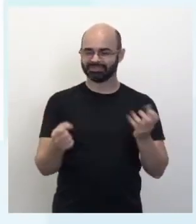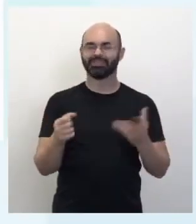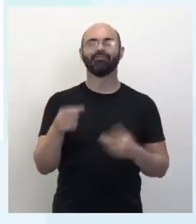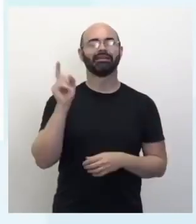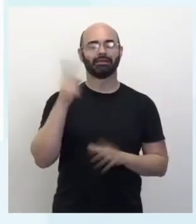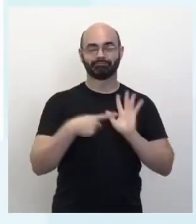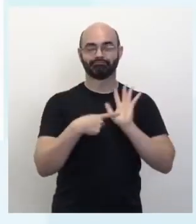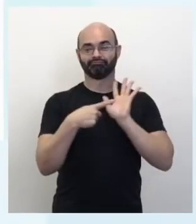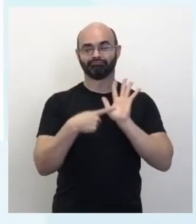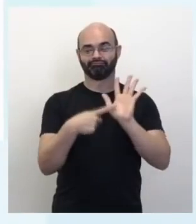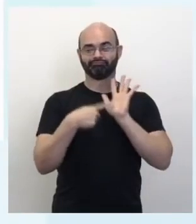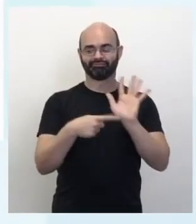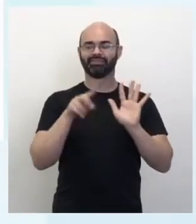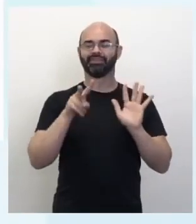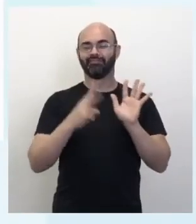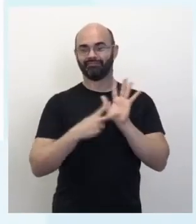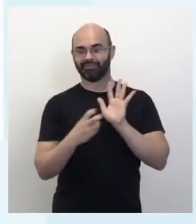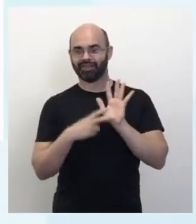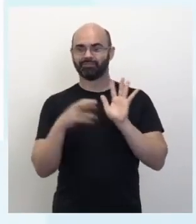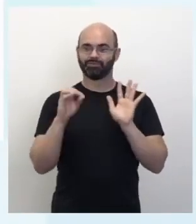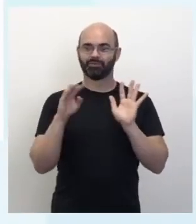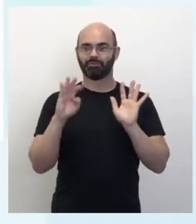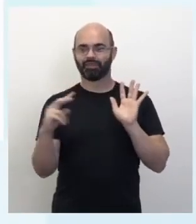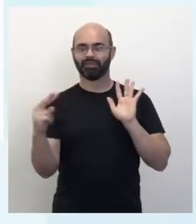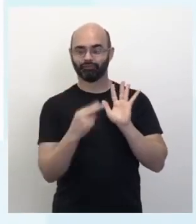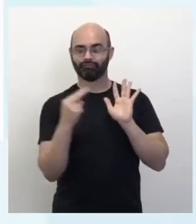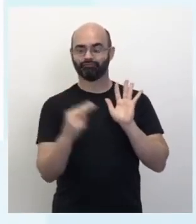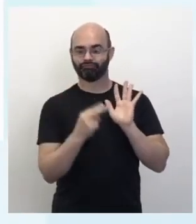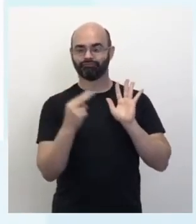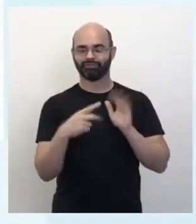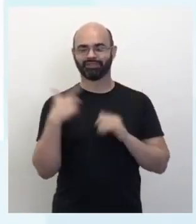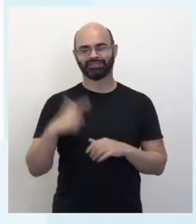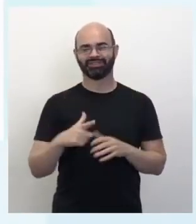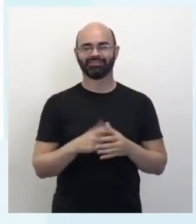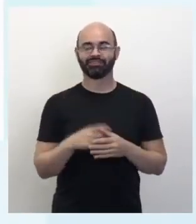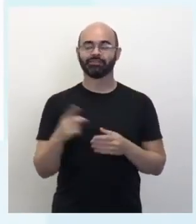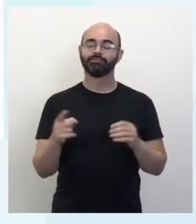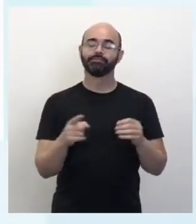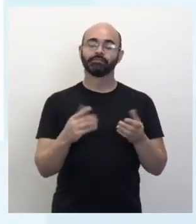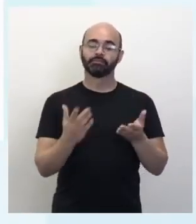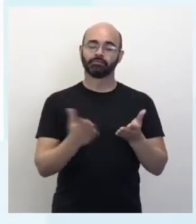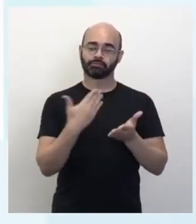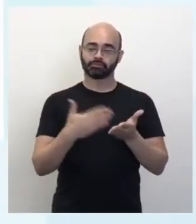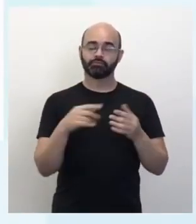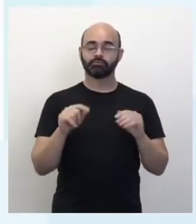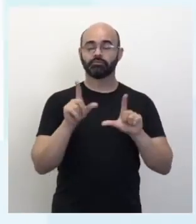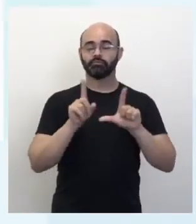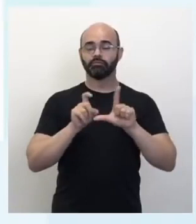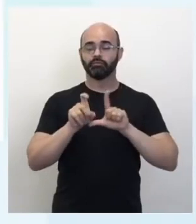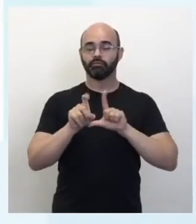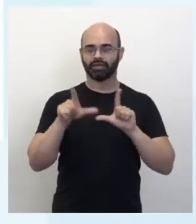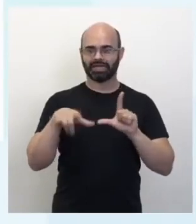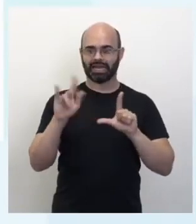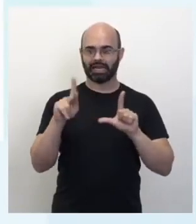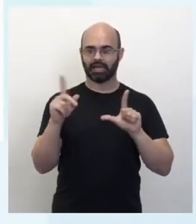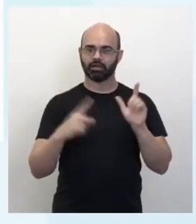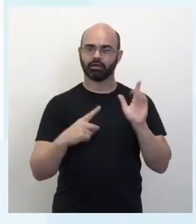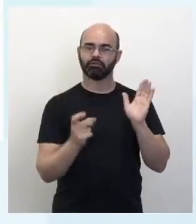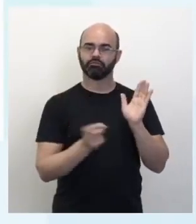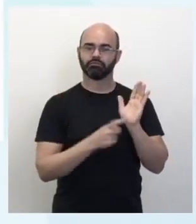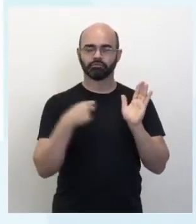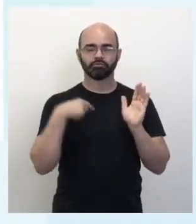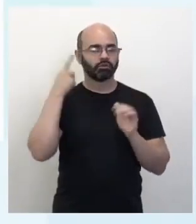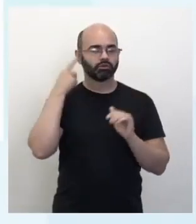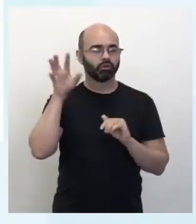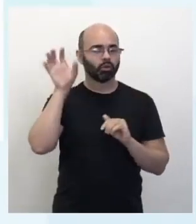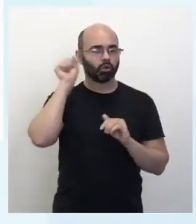o verbo to be, né? E aí no caderno de aluno de vocês tem um link para vocês ouvirem aí uma parte de um